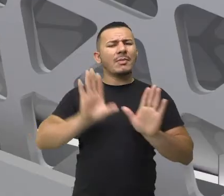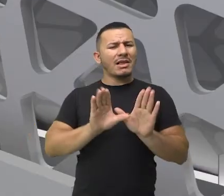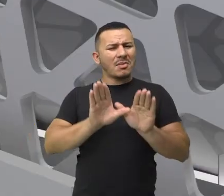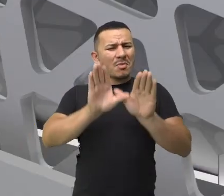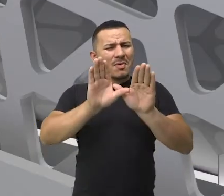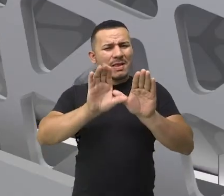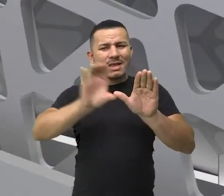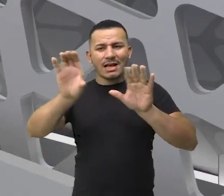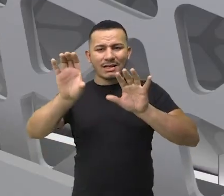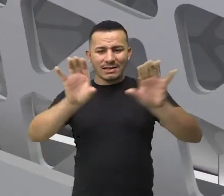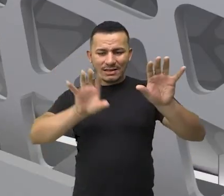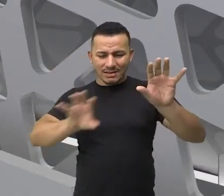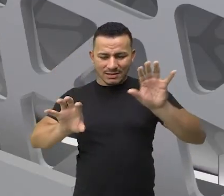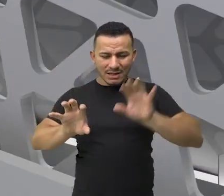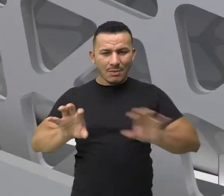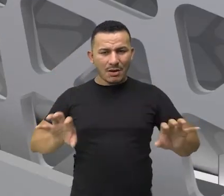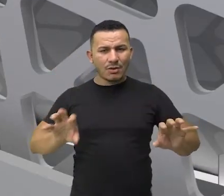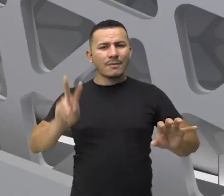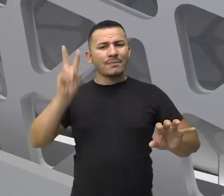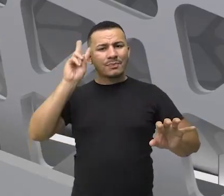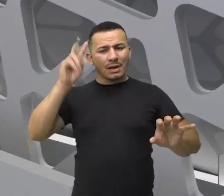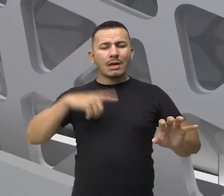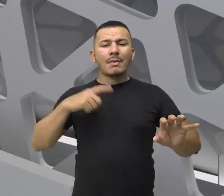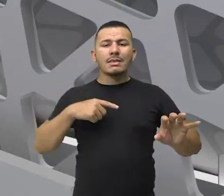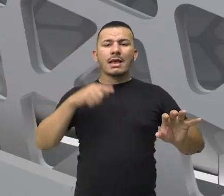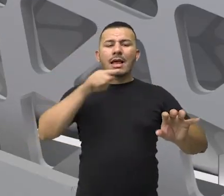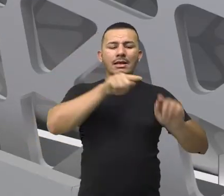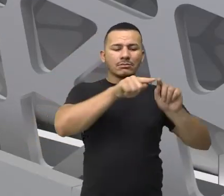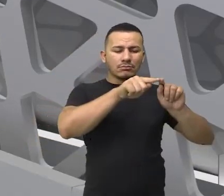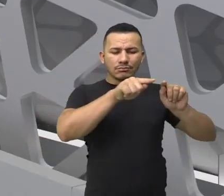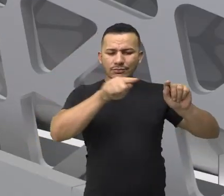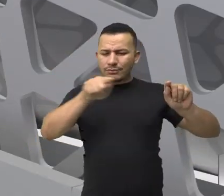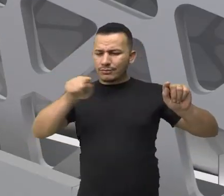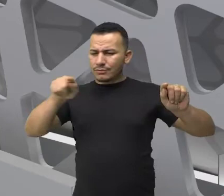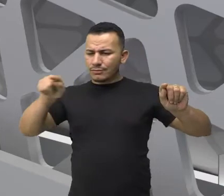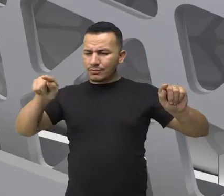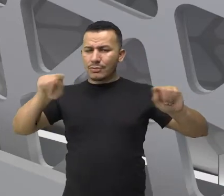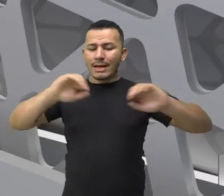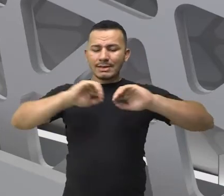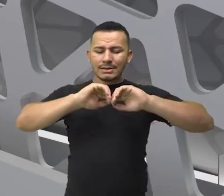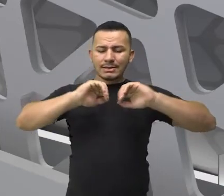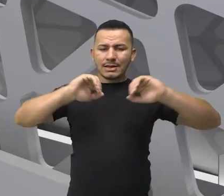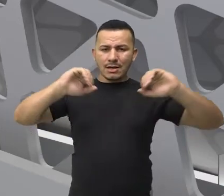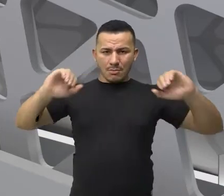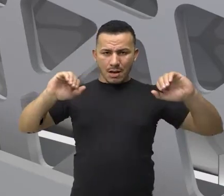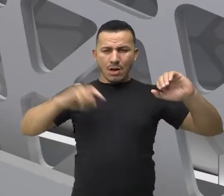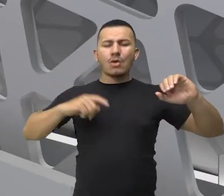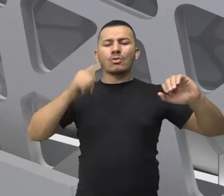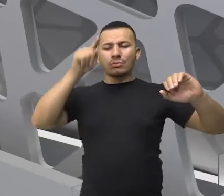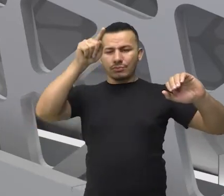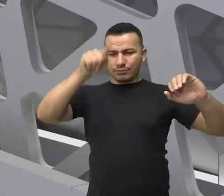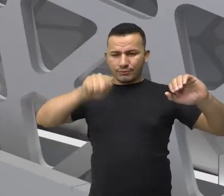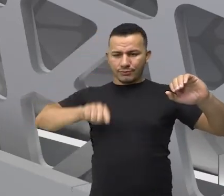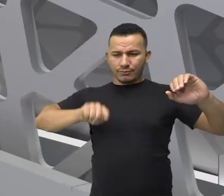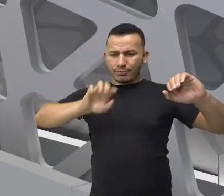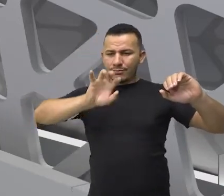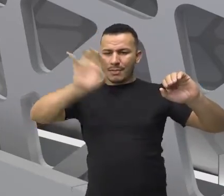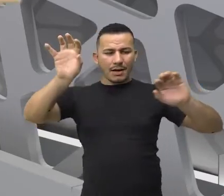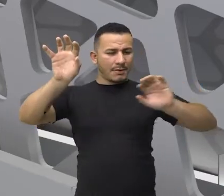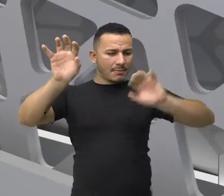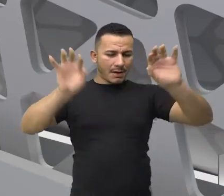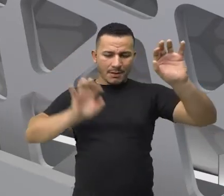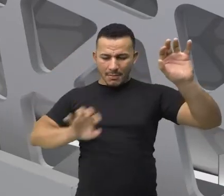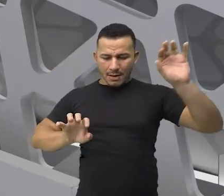borboleta inicial lá da aula, né? Apareceu o eixo aqui, dividiu em 2 partes. Apareceu outro eixo aqui, foi em